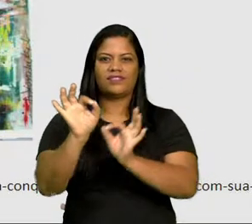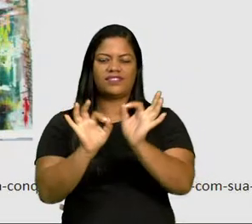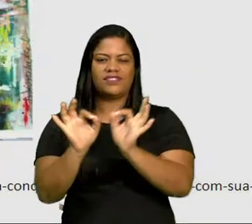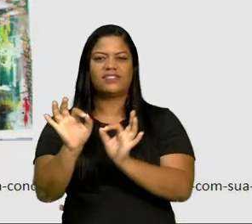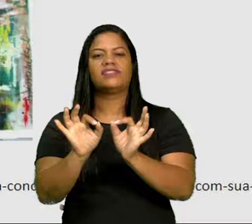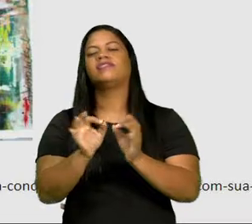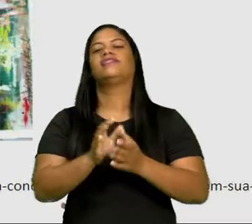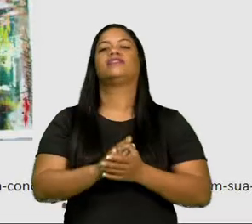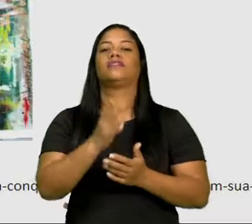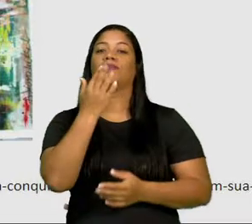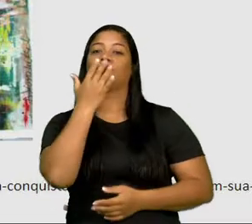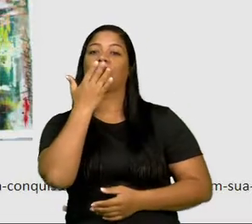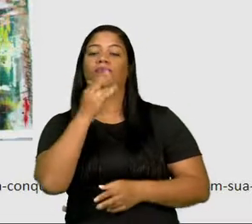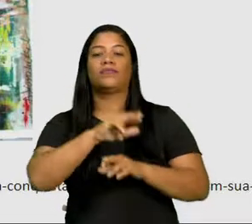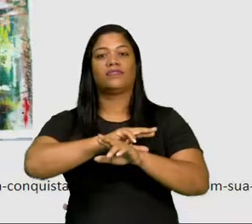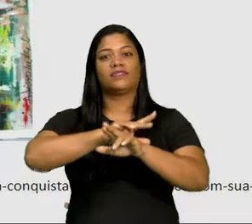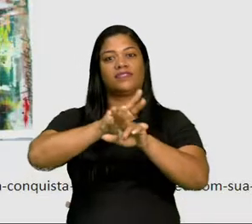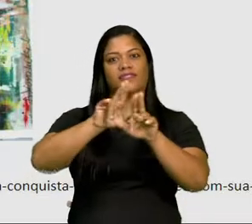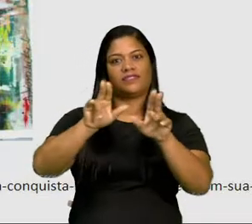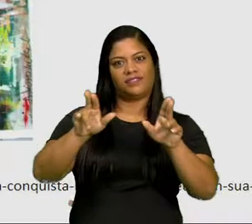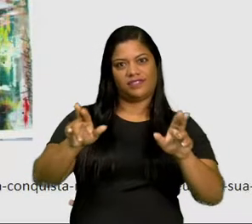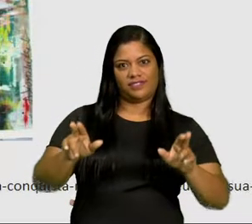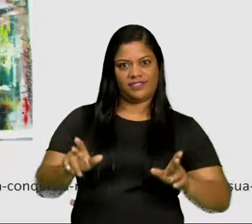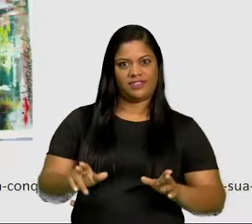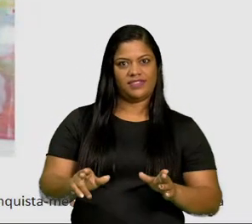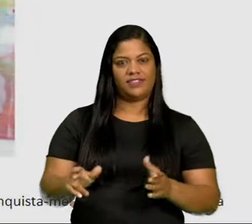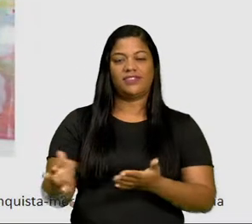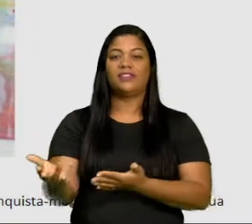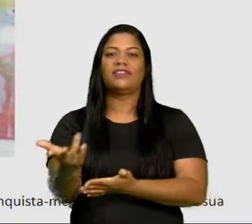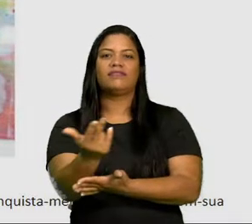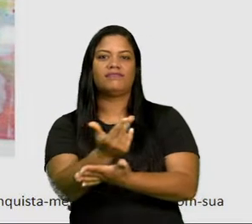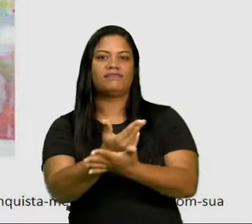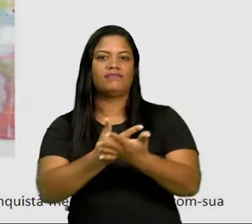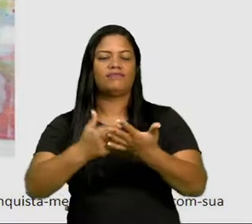cores diferentes, e ele vai criando aquela arte abstrata.